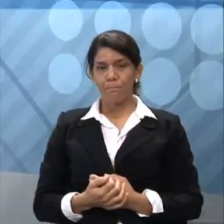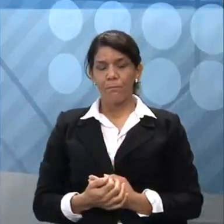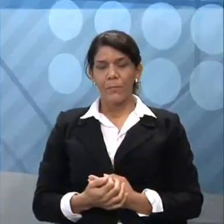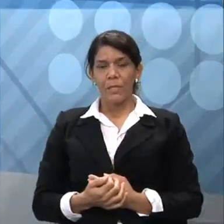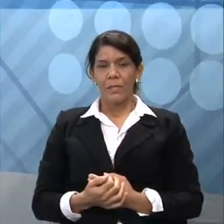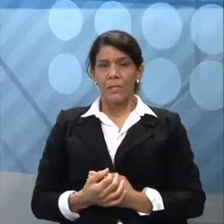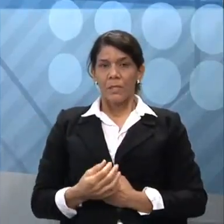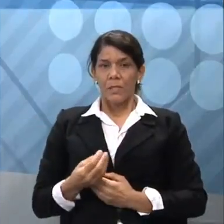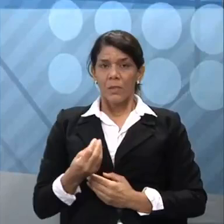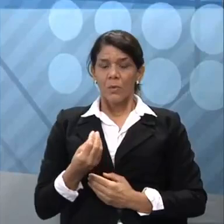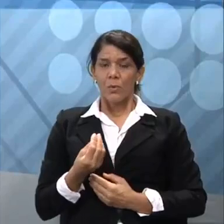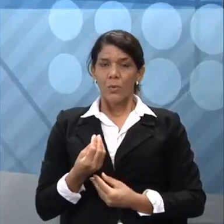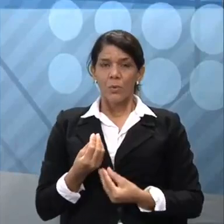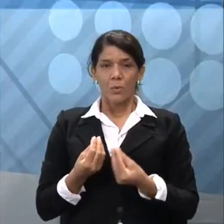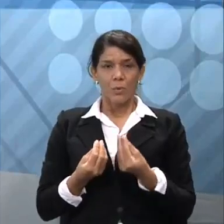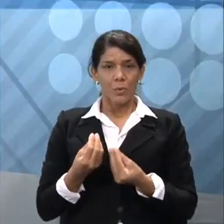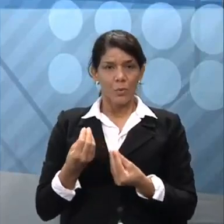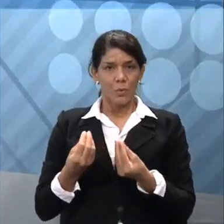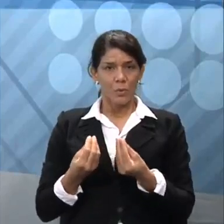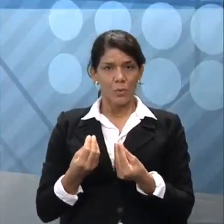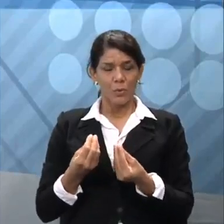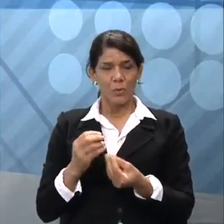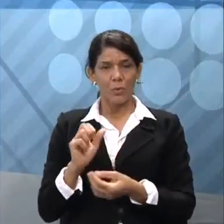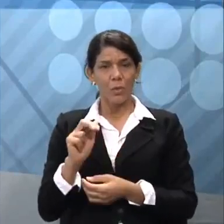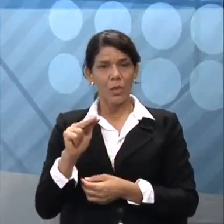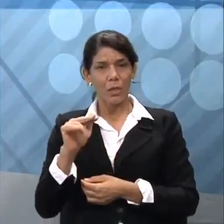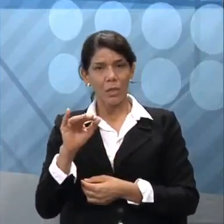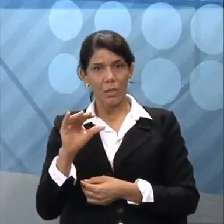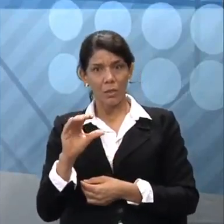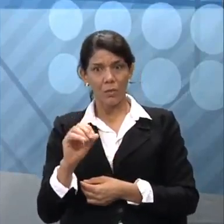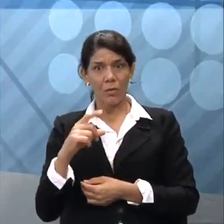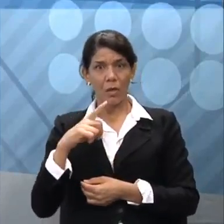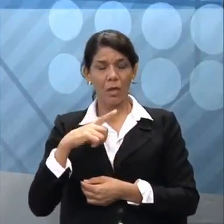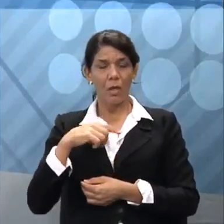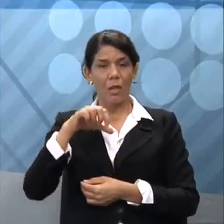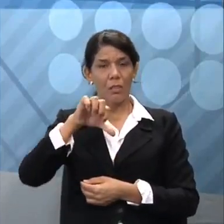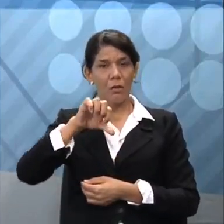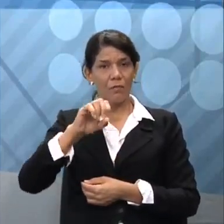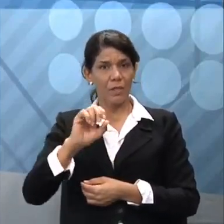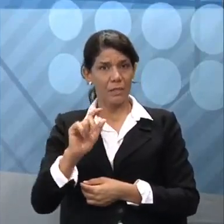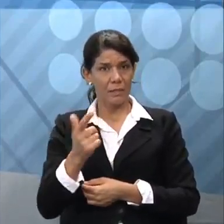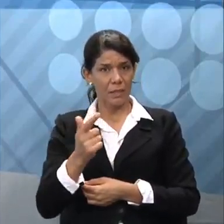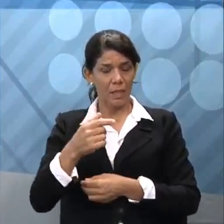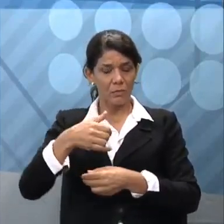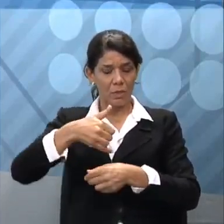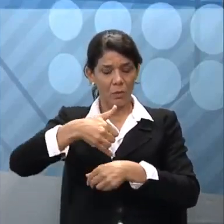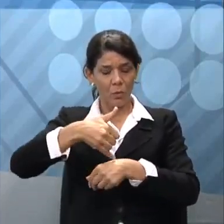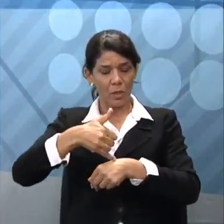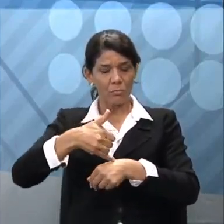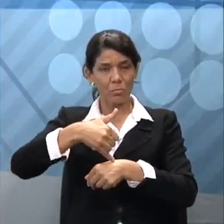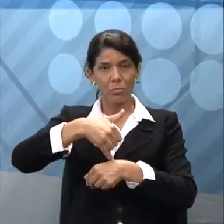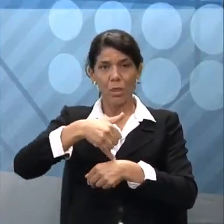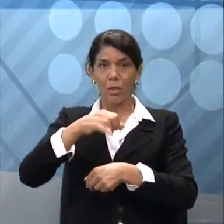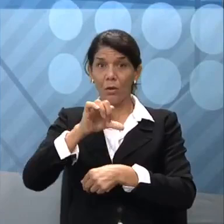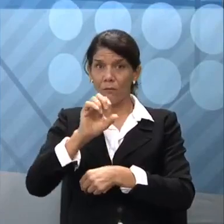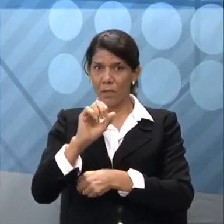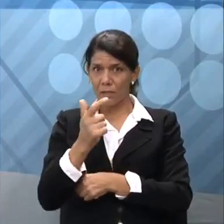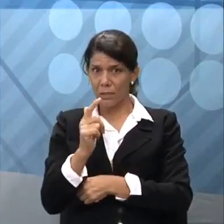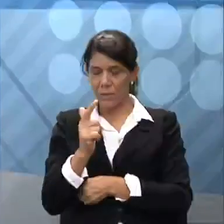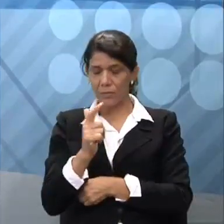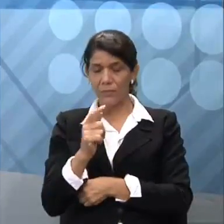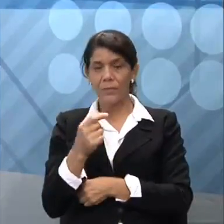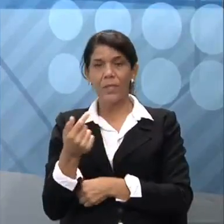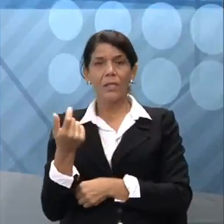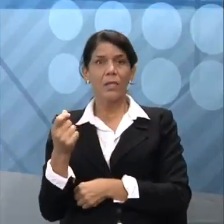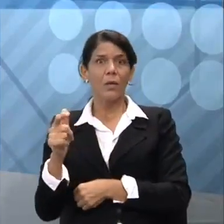O ângulo, na grande maioria das vezes, é de 90 graus da agulha, tá?